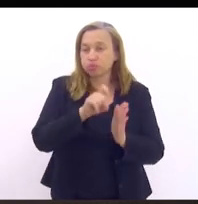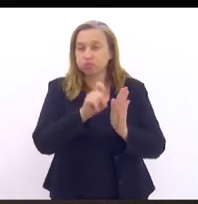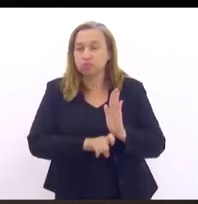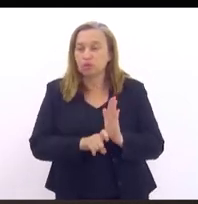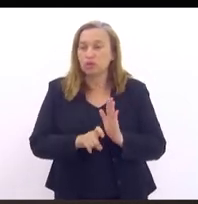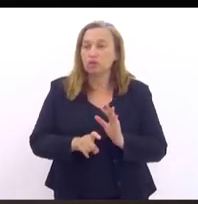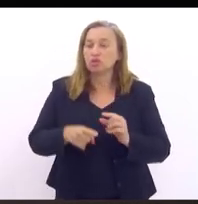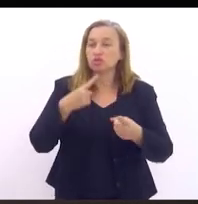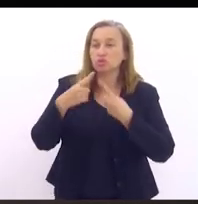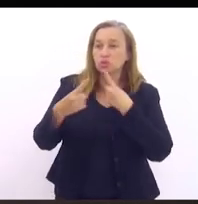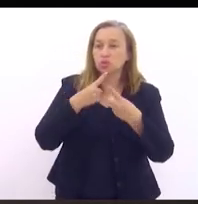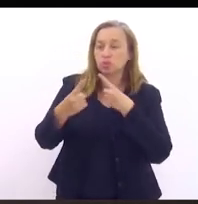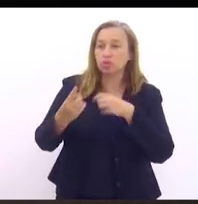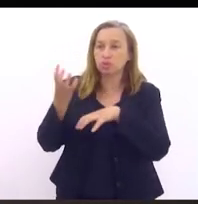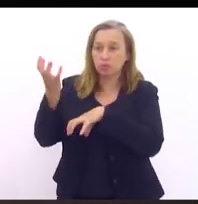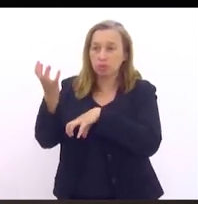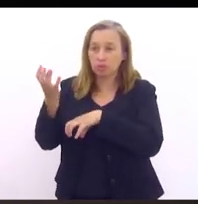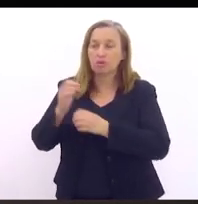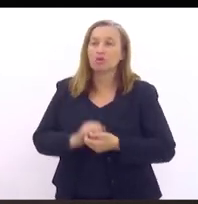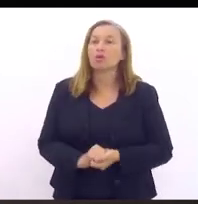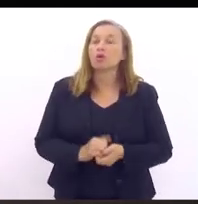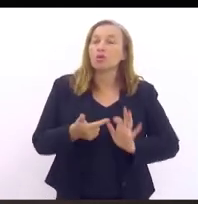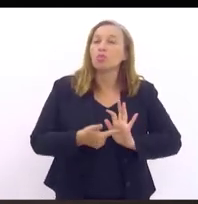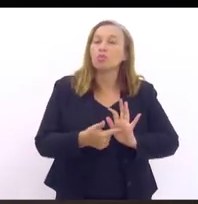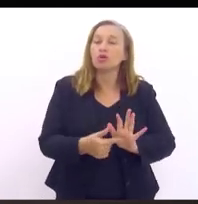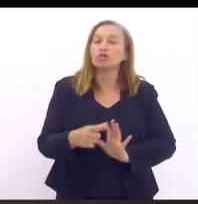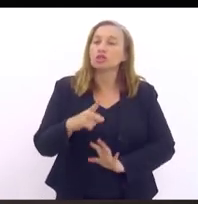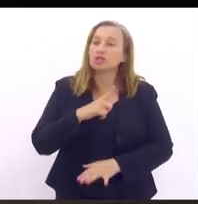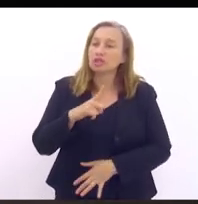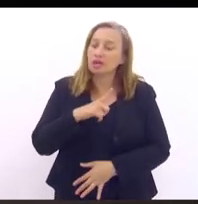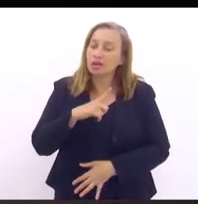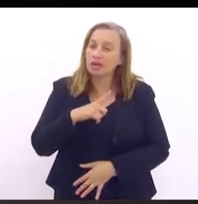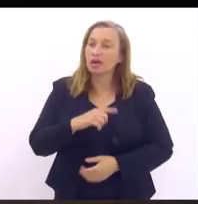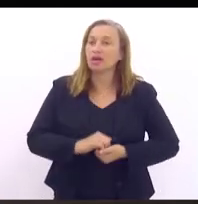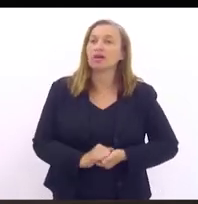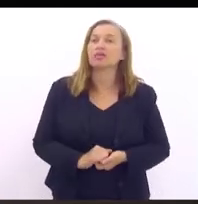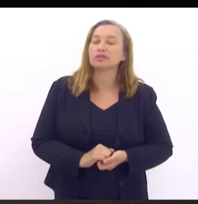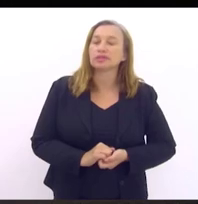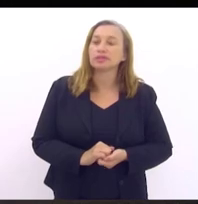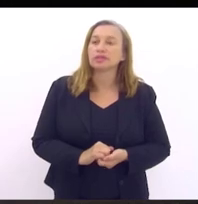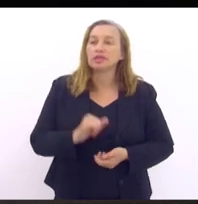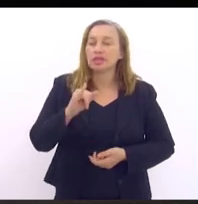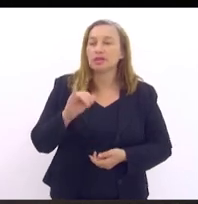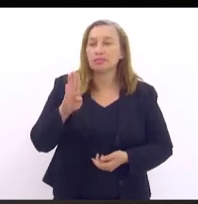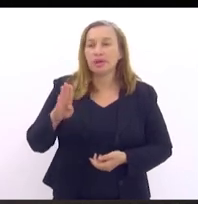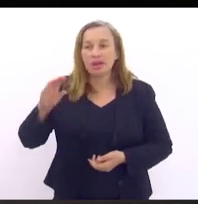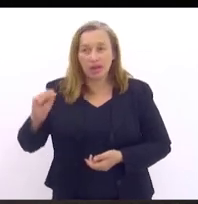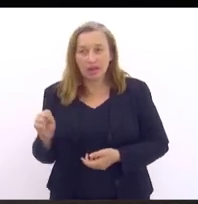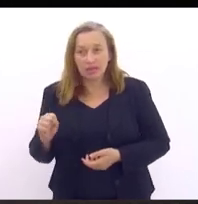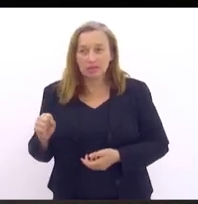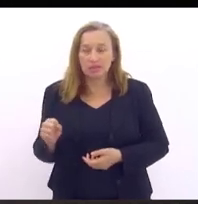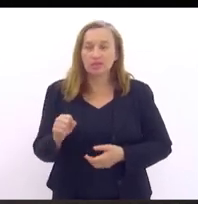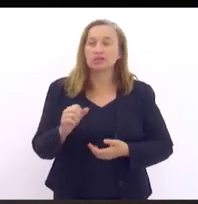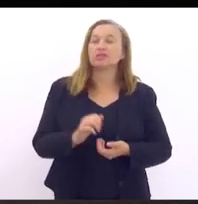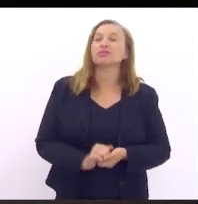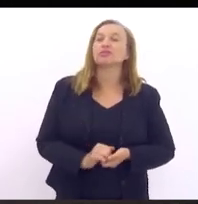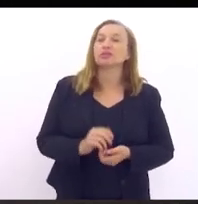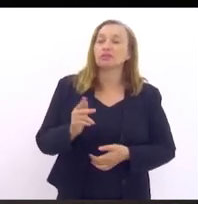Nacional define que haverá uma alíquota de referência estadual do IBS, como citado na